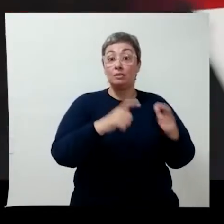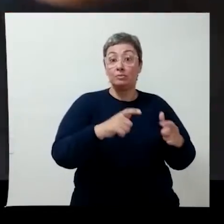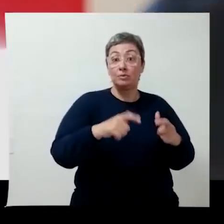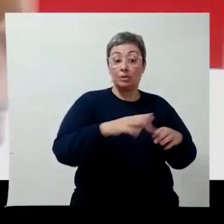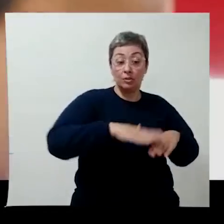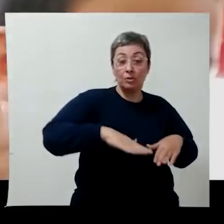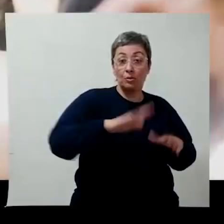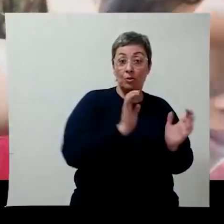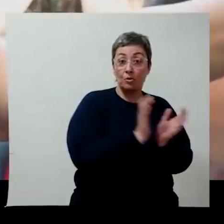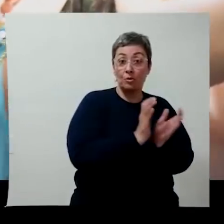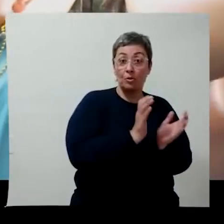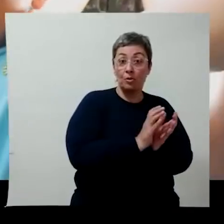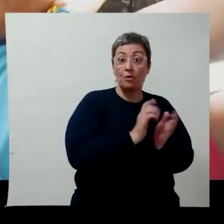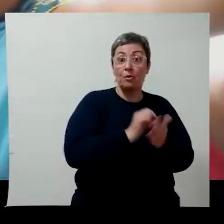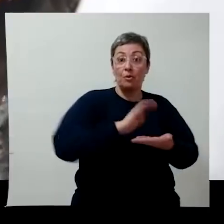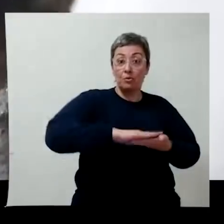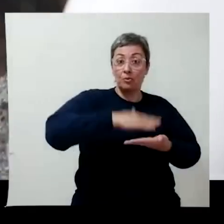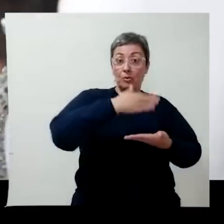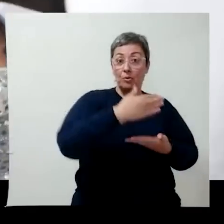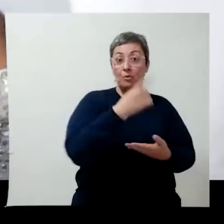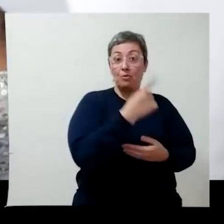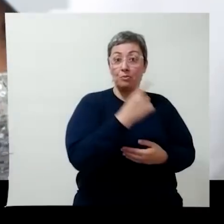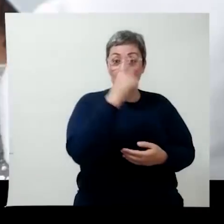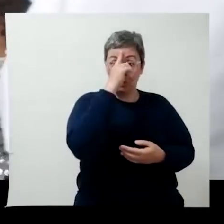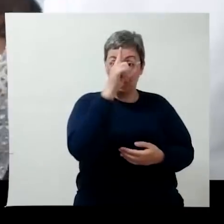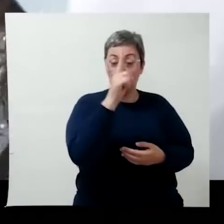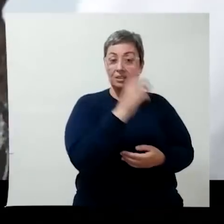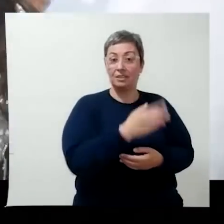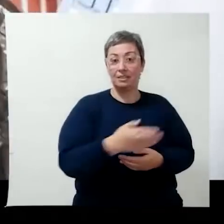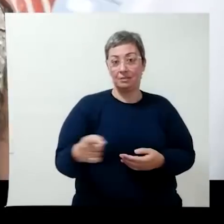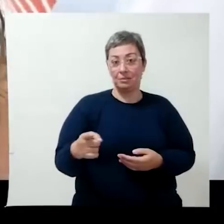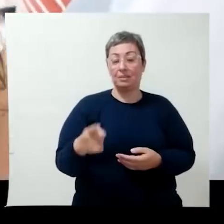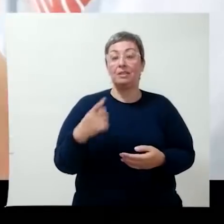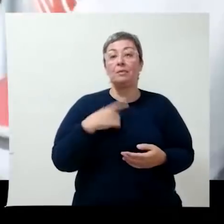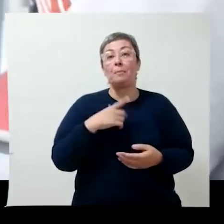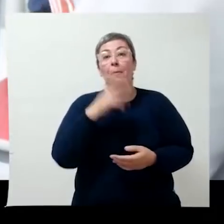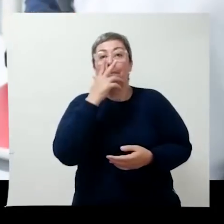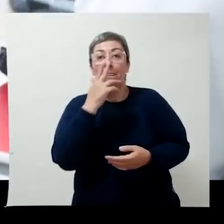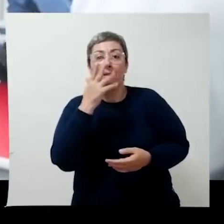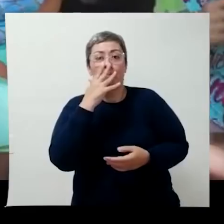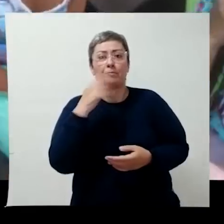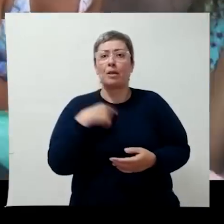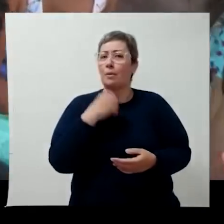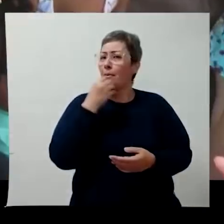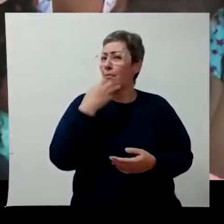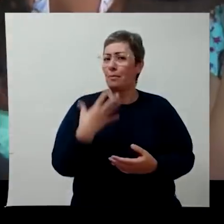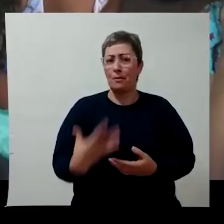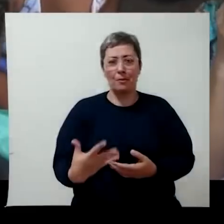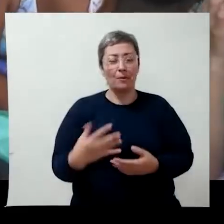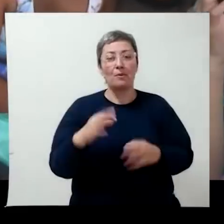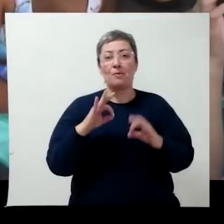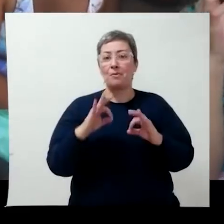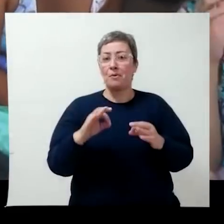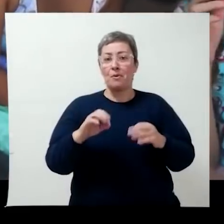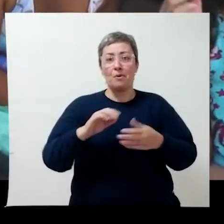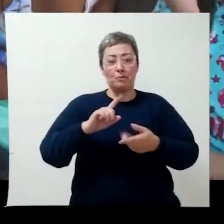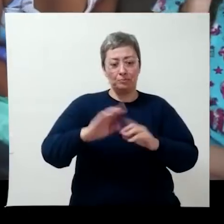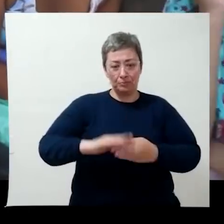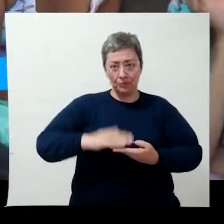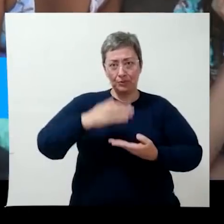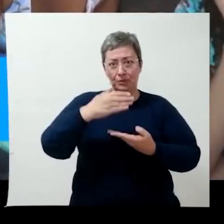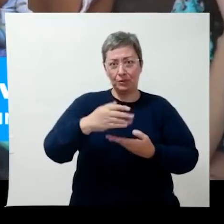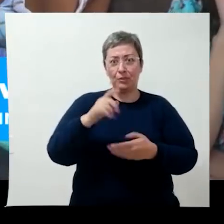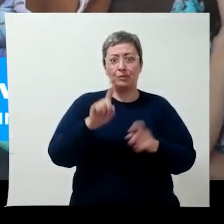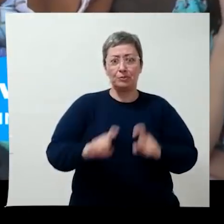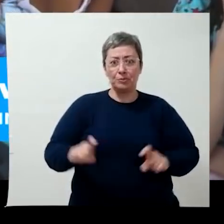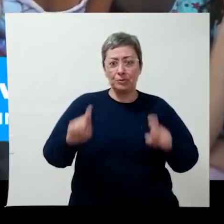usar os netbooks ao menos uma vez por semana. Eu acho muito bom a gente ter esses computadores para quem tem